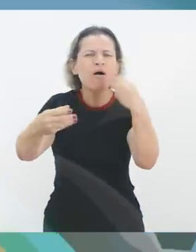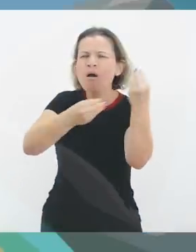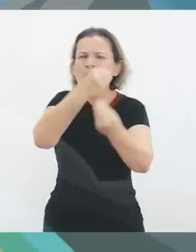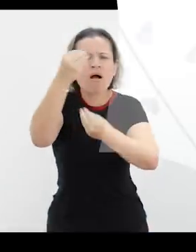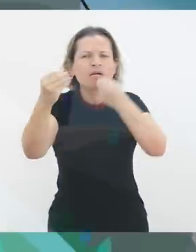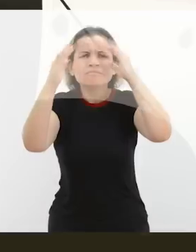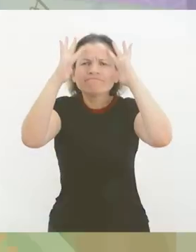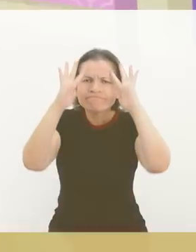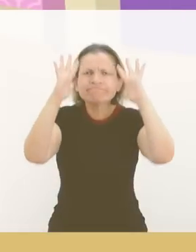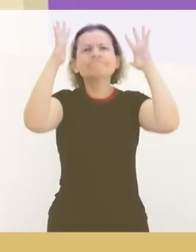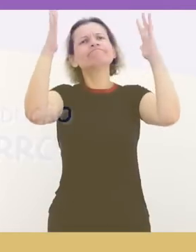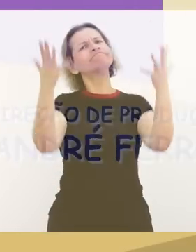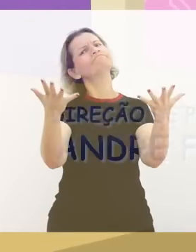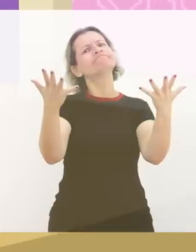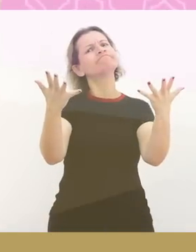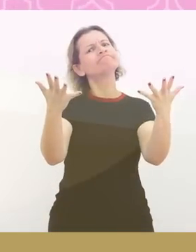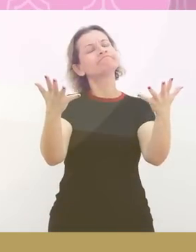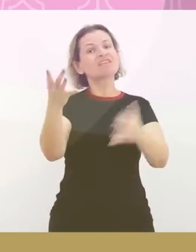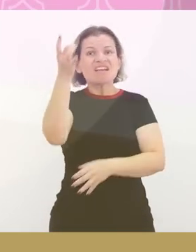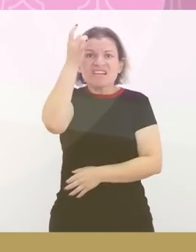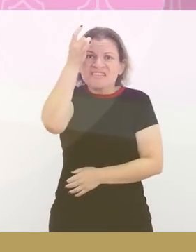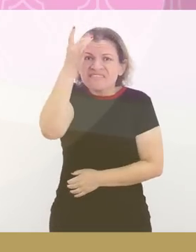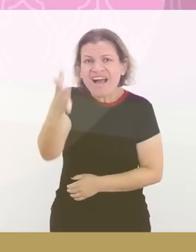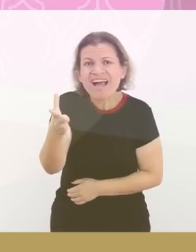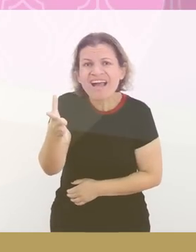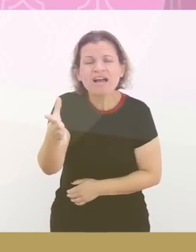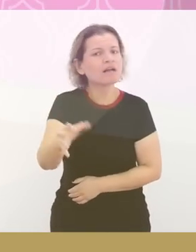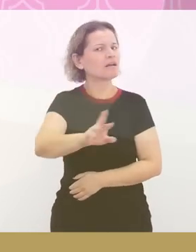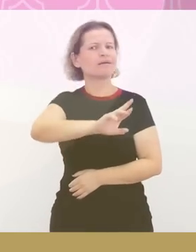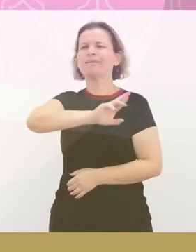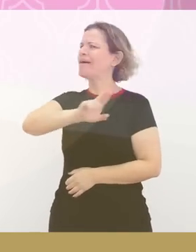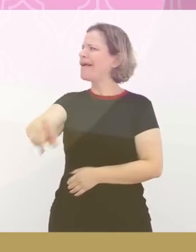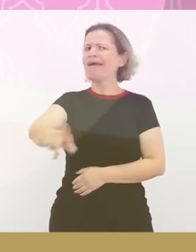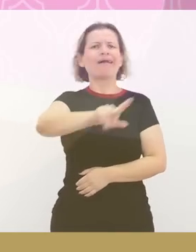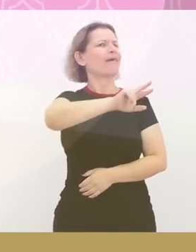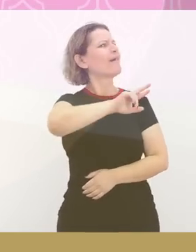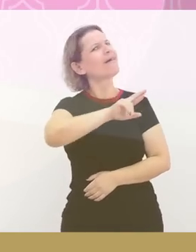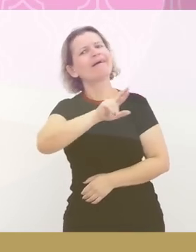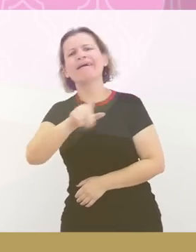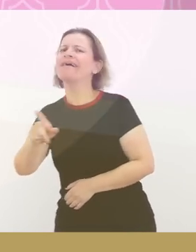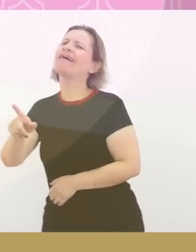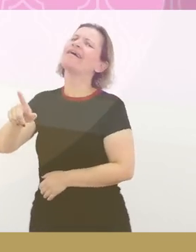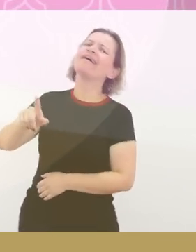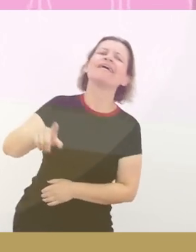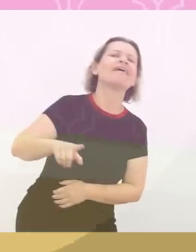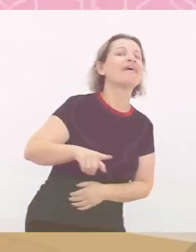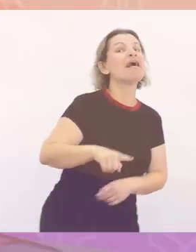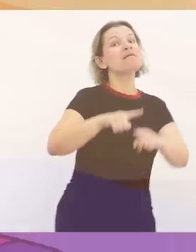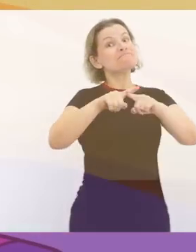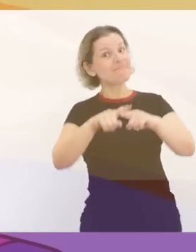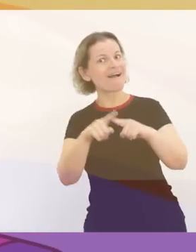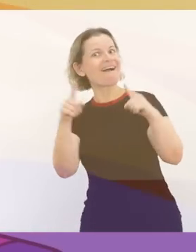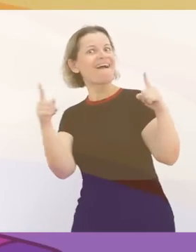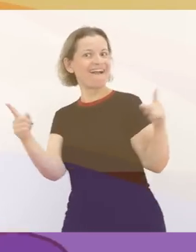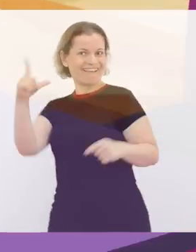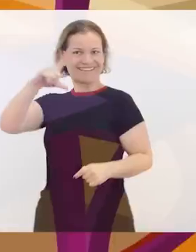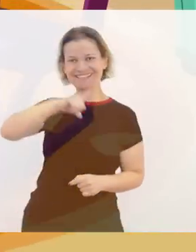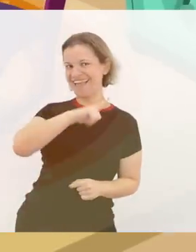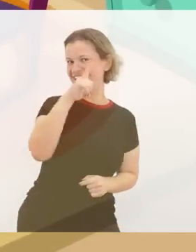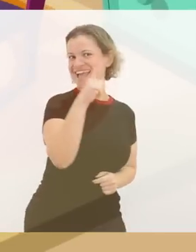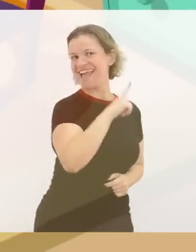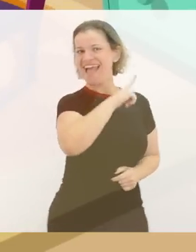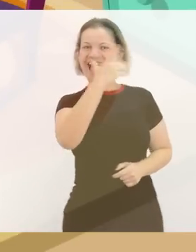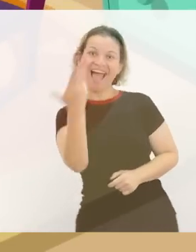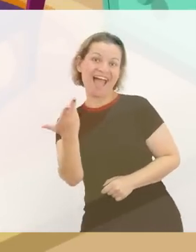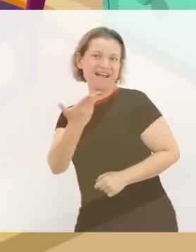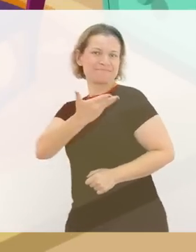resolver qualquer problema. Não é tão fácil assim, mas eu